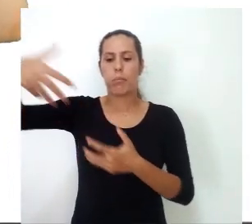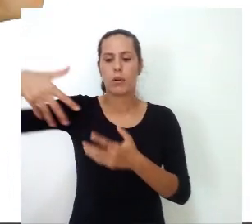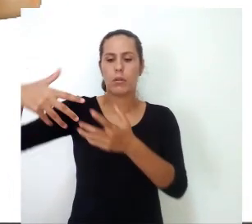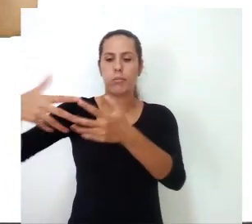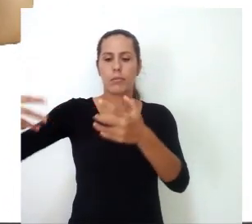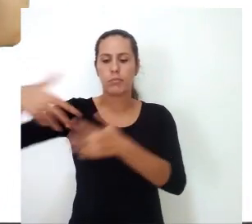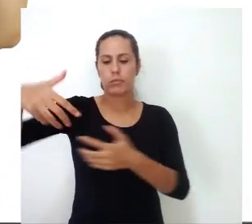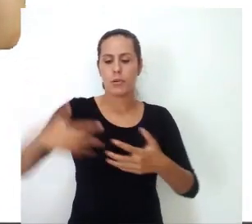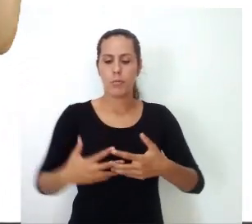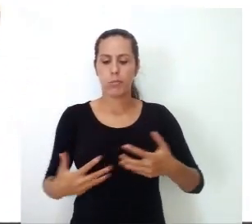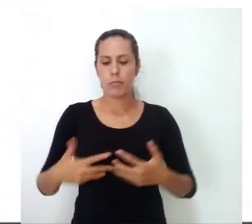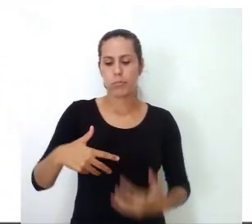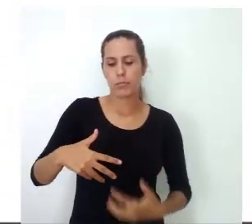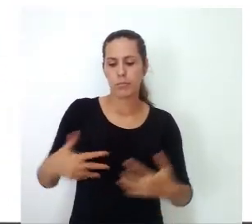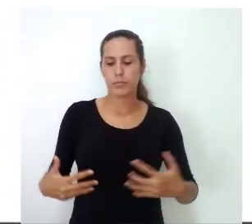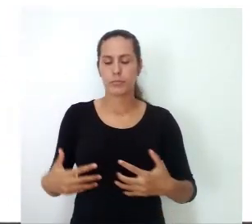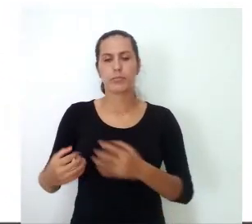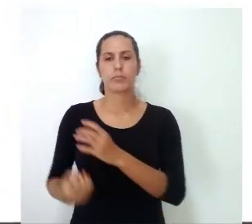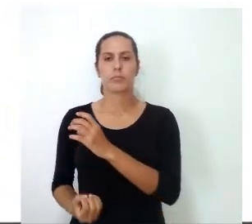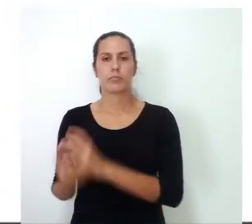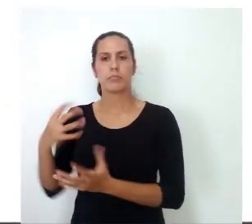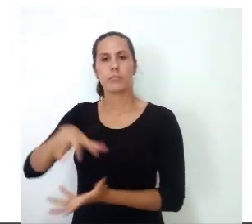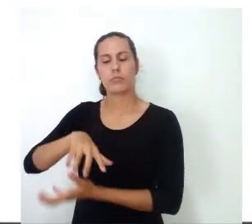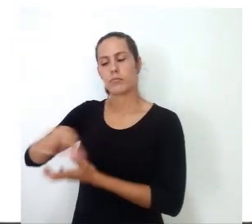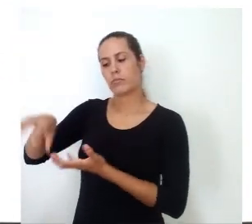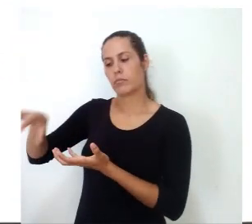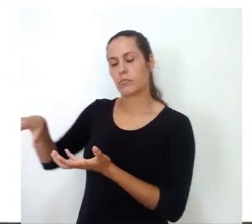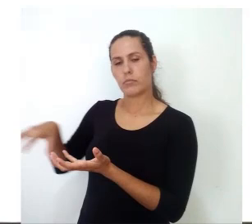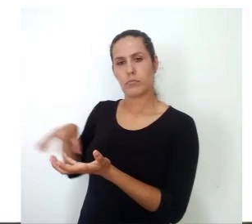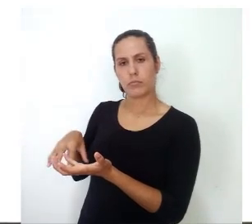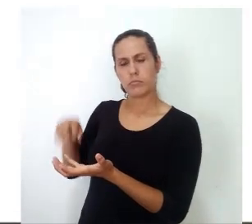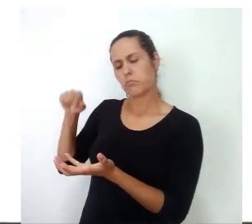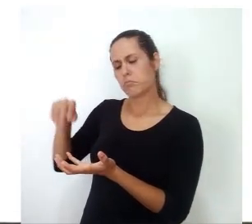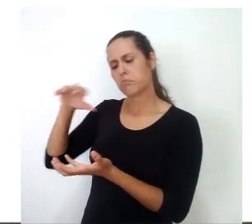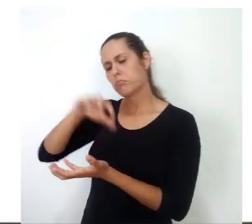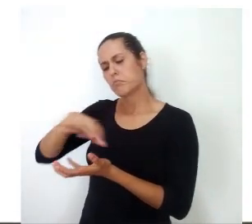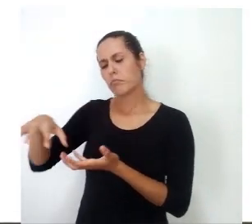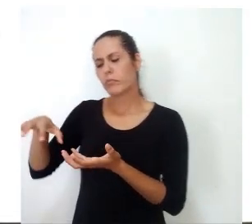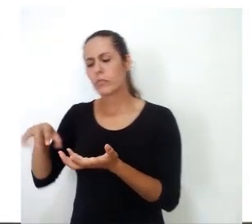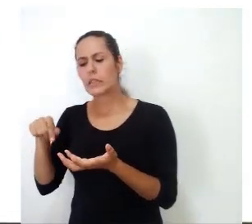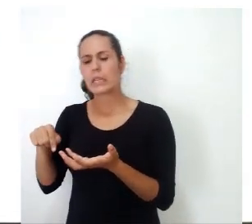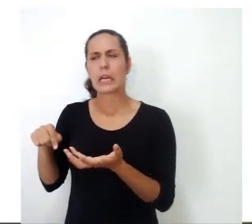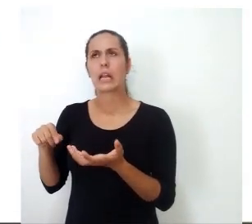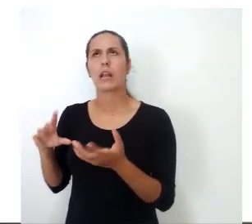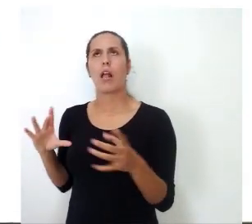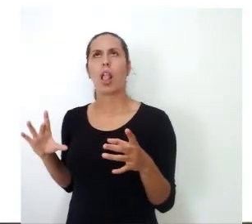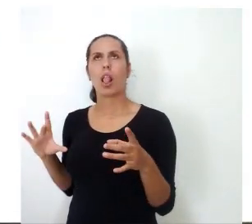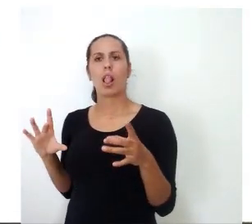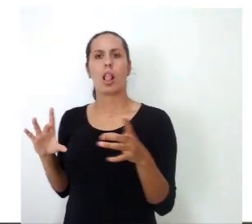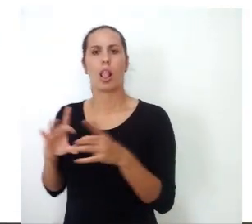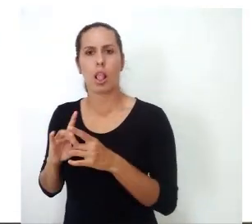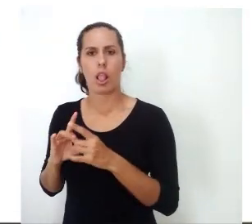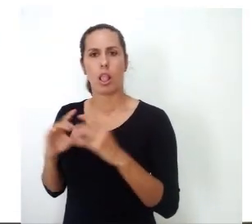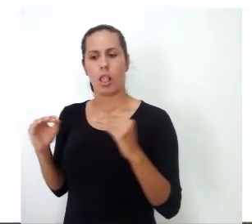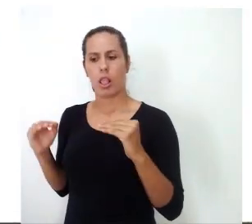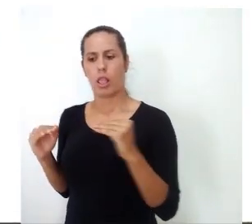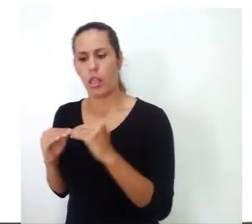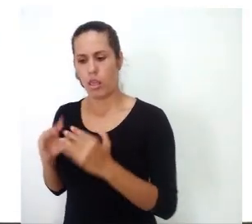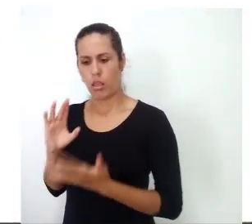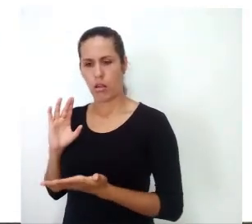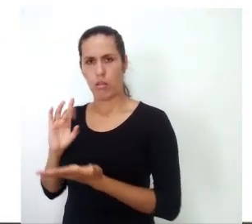mais fragmentações. Porém, esses continentes, eles não ficam, vamos dizer